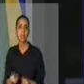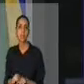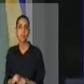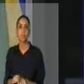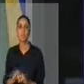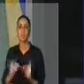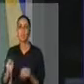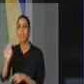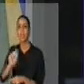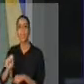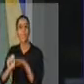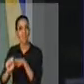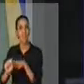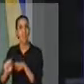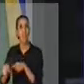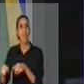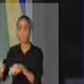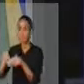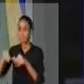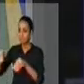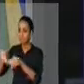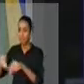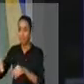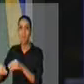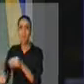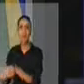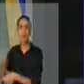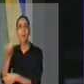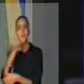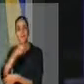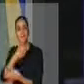dos Produtores de Maçã, mostrando que